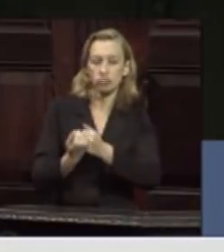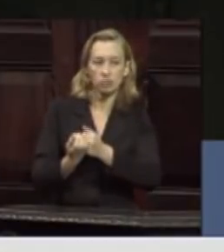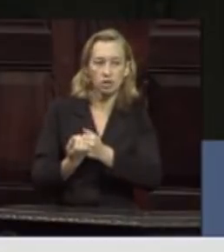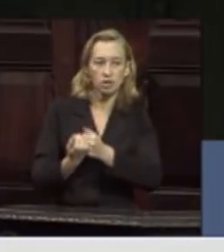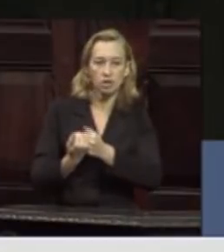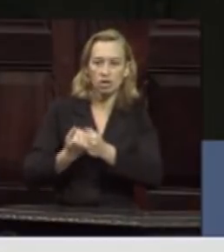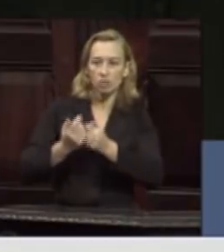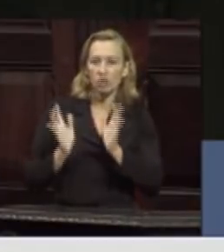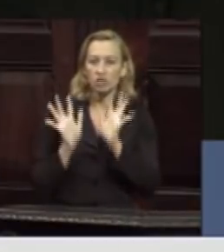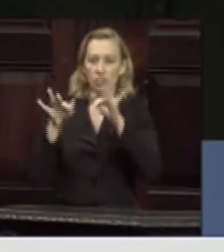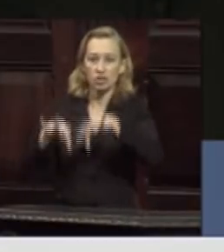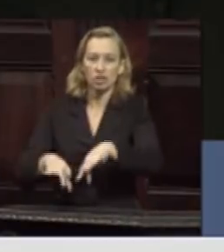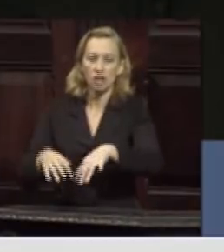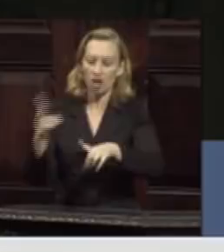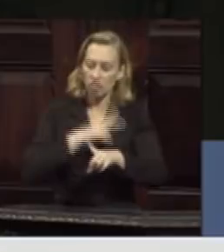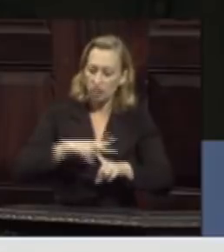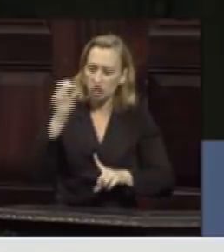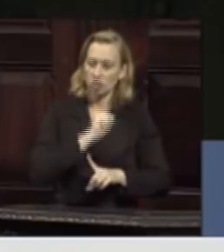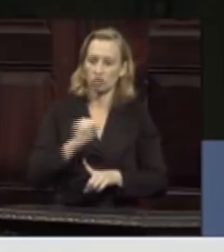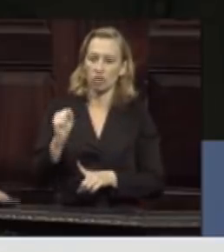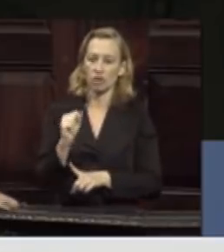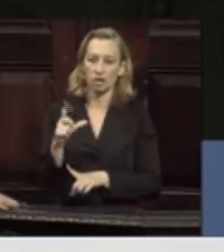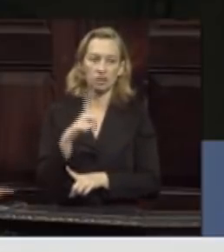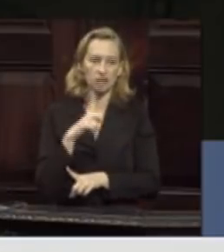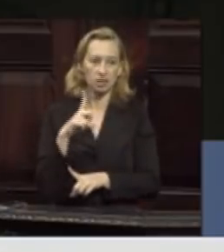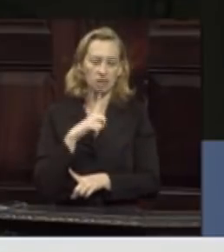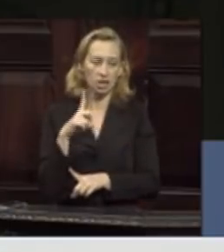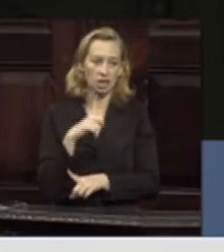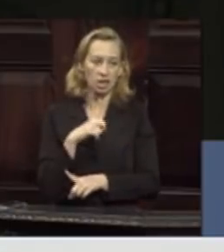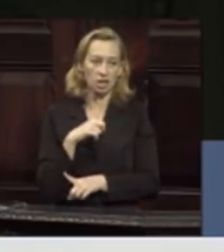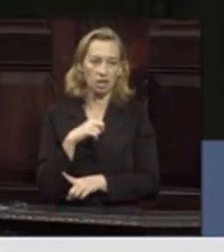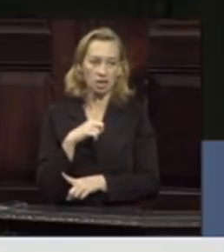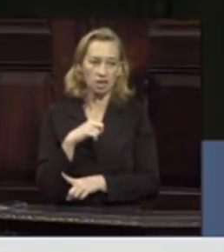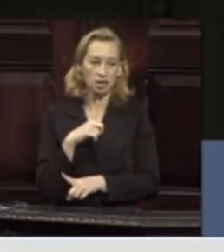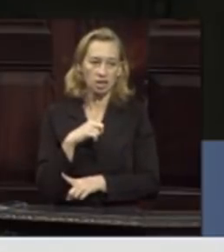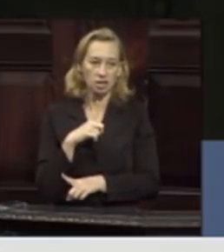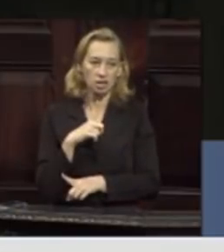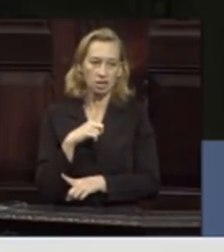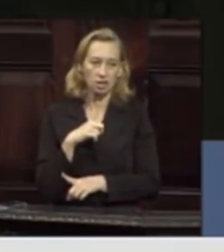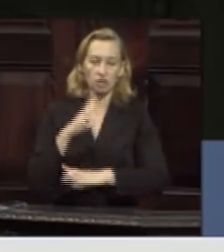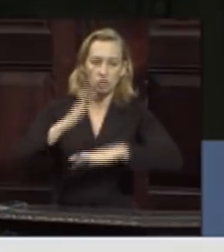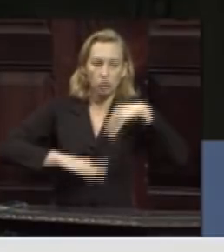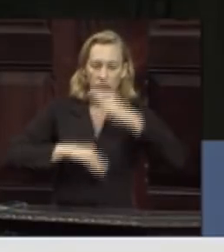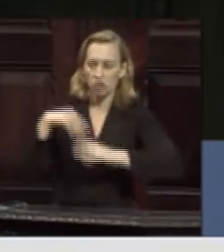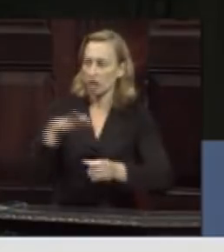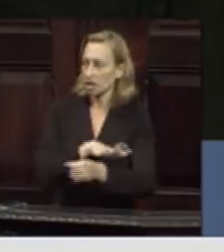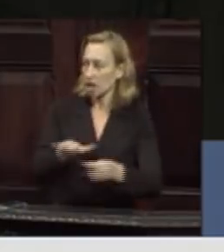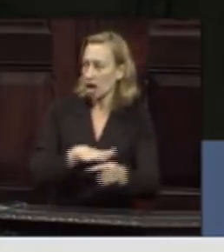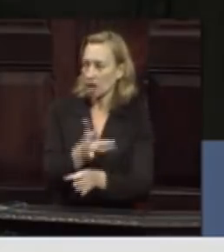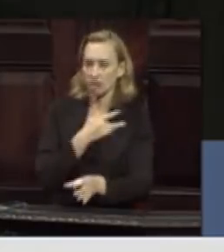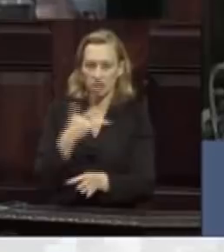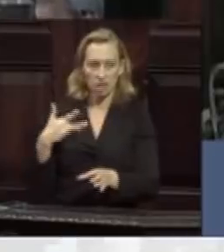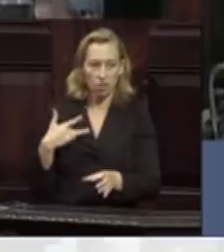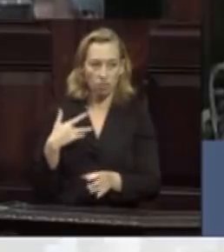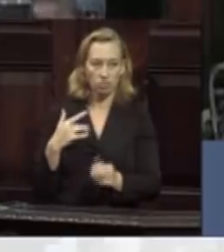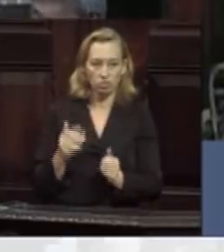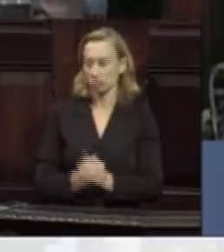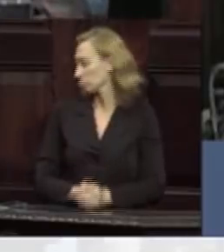final feliz que contemple essa luta heróica dos servidores da saúde. Até a vitória.